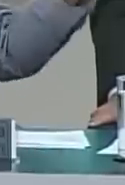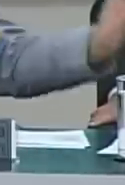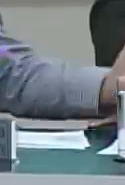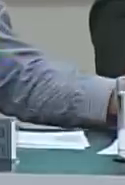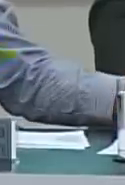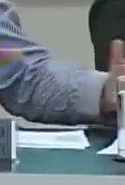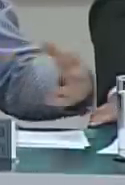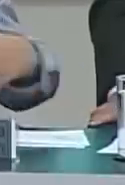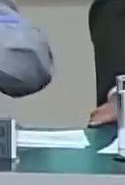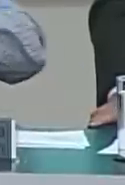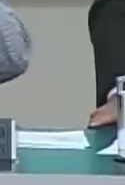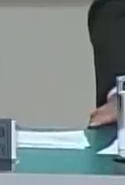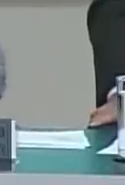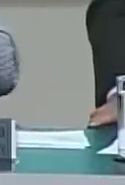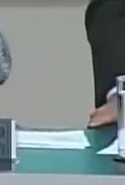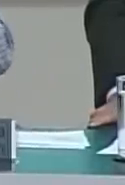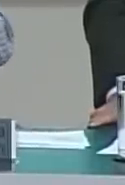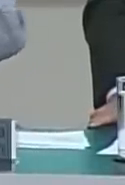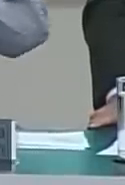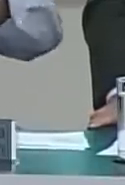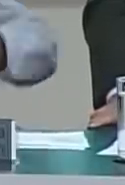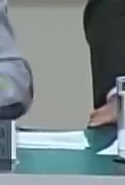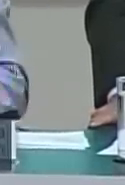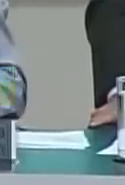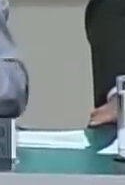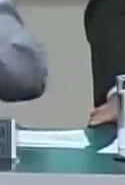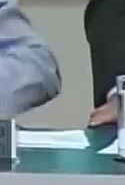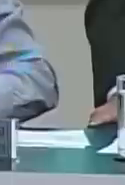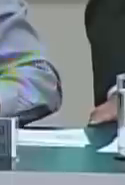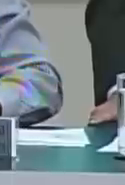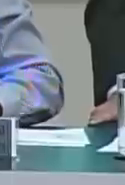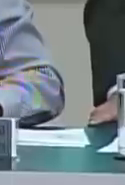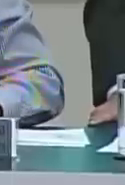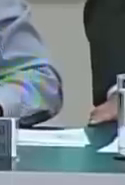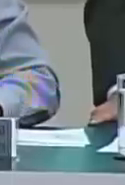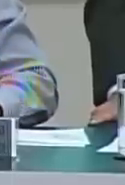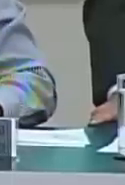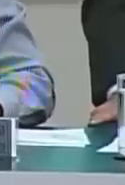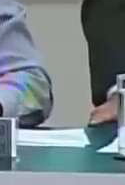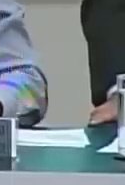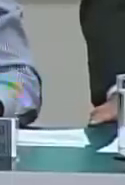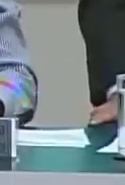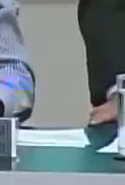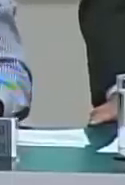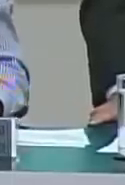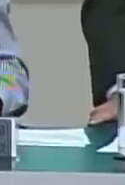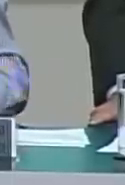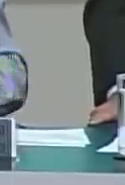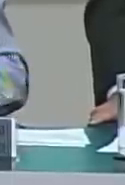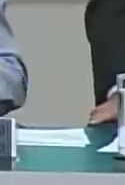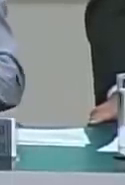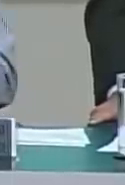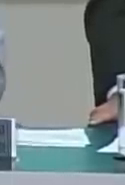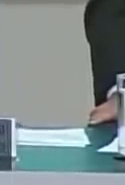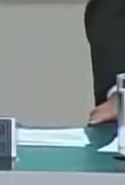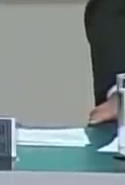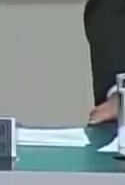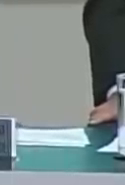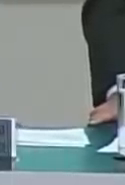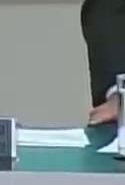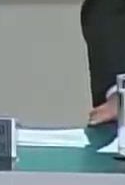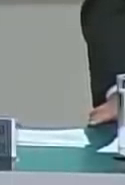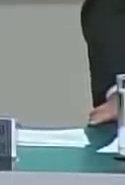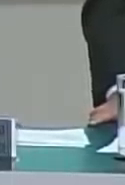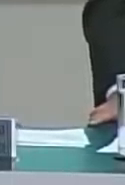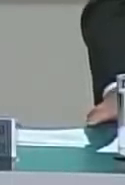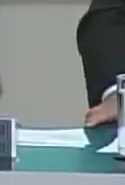uma transição de 10 anos, isso tem várias leituras, mas não dá para continuar com o cenário BAU, o